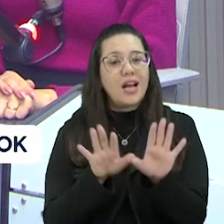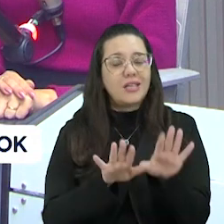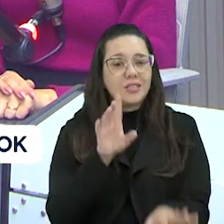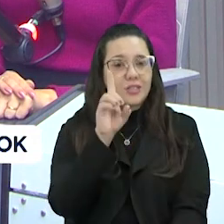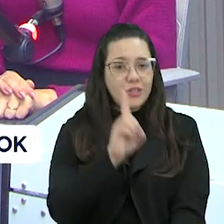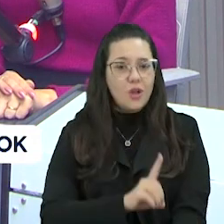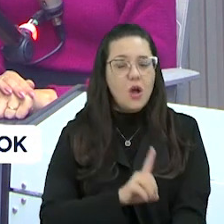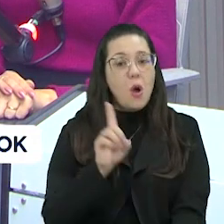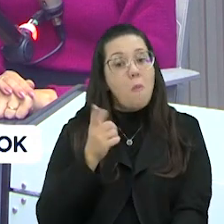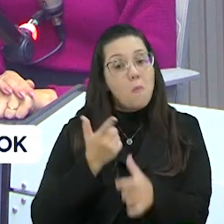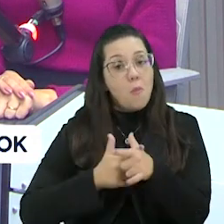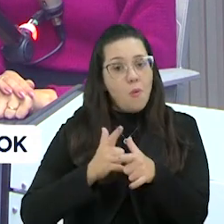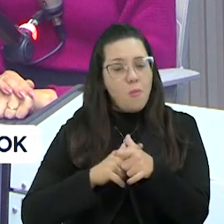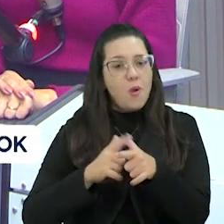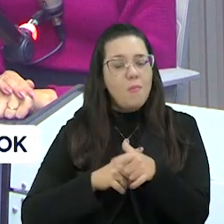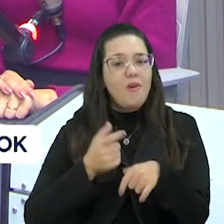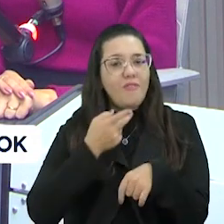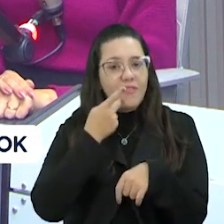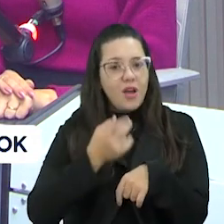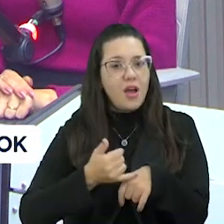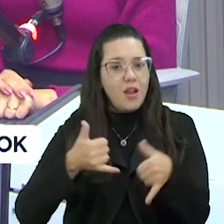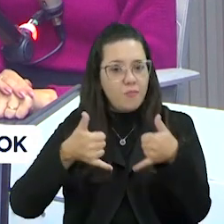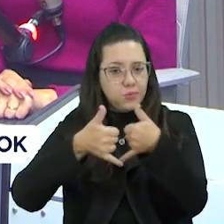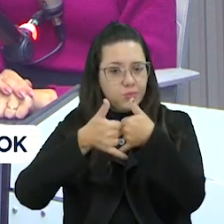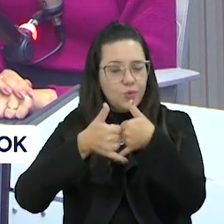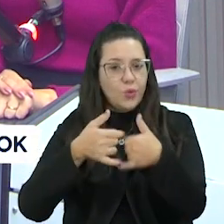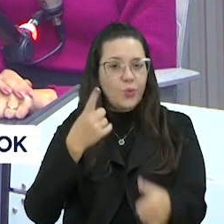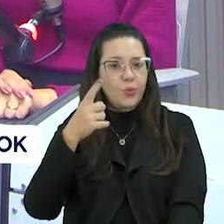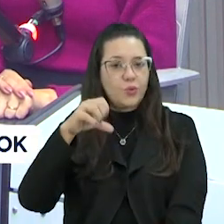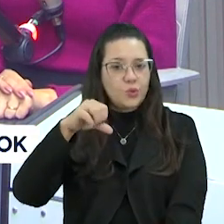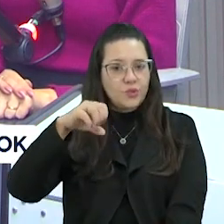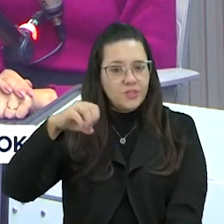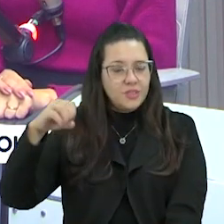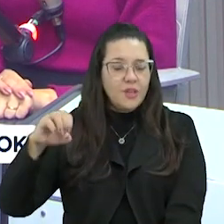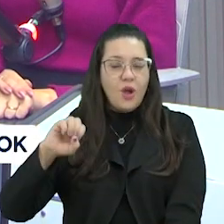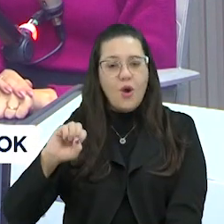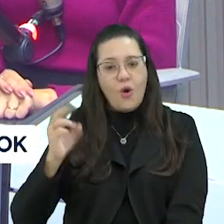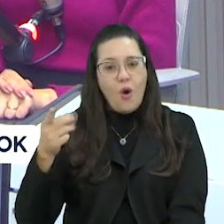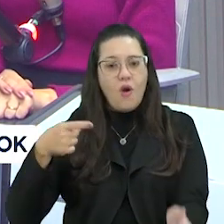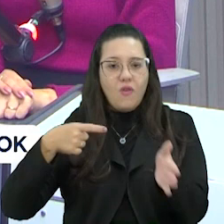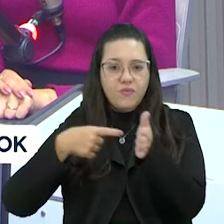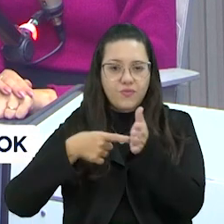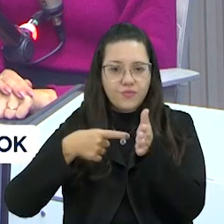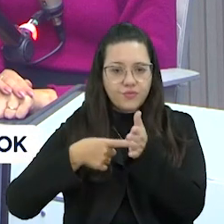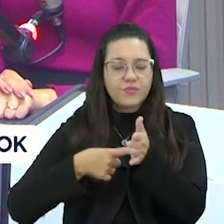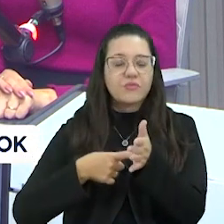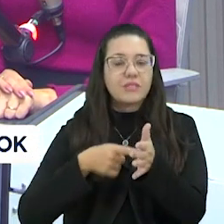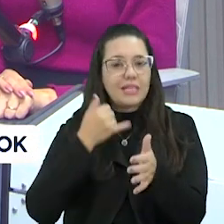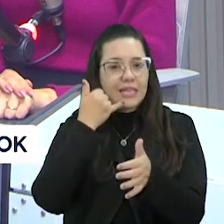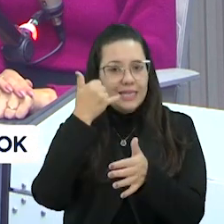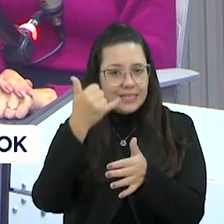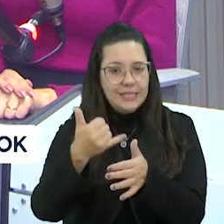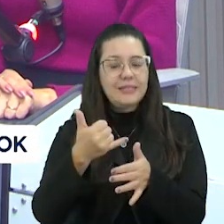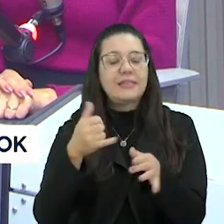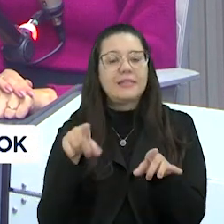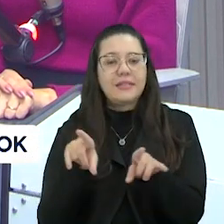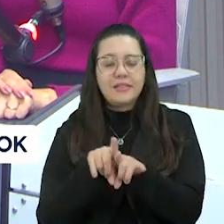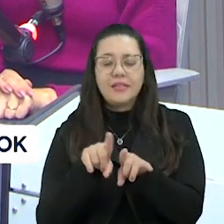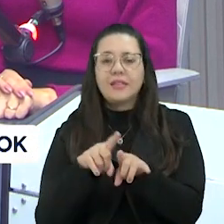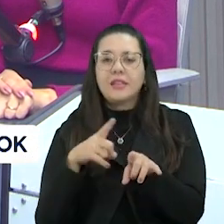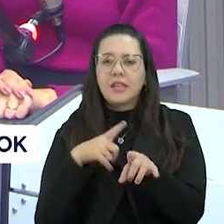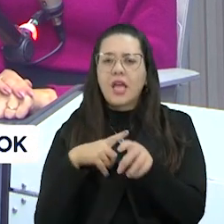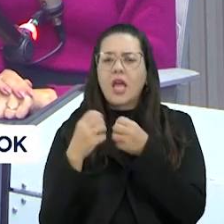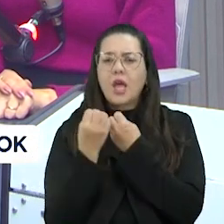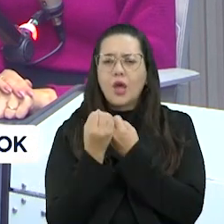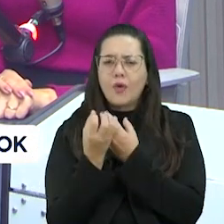alguma novidade que esteja acontecendo, ou através do 190 também, por denúncias, ou até familiares. Então, assim, nós temos muitas